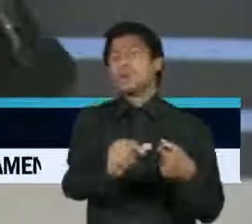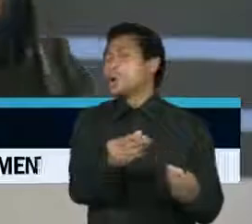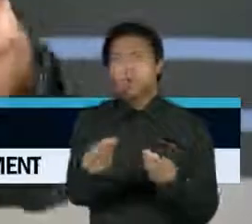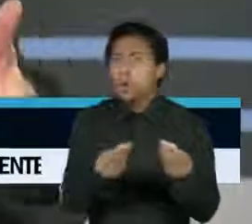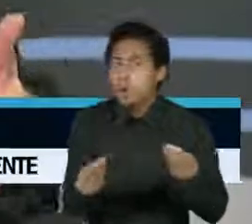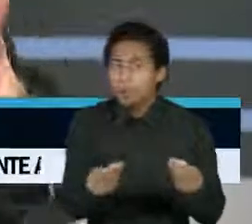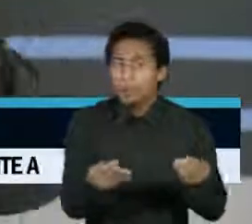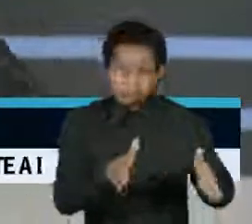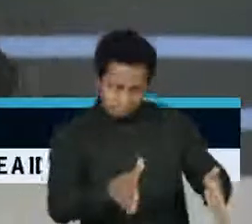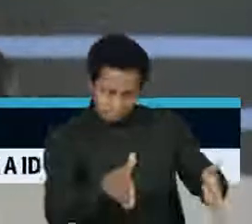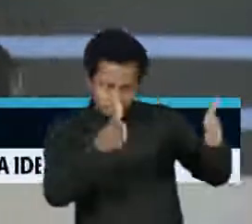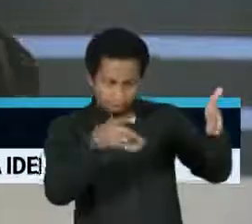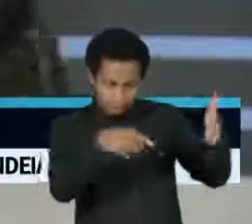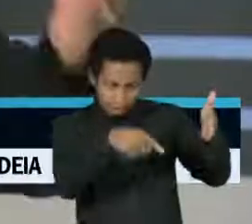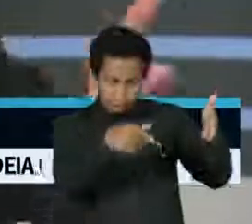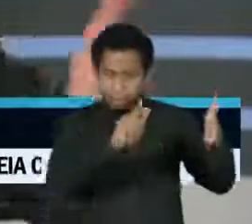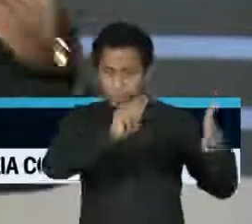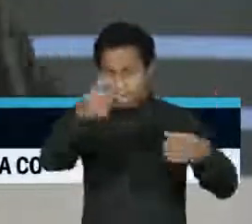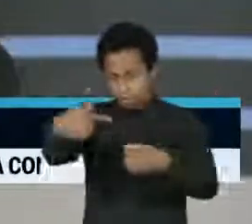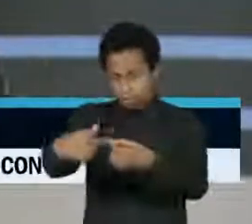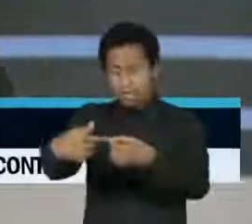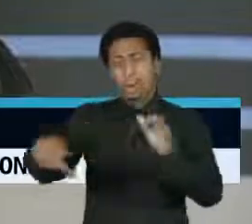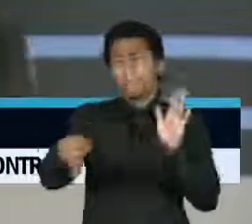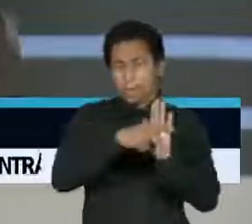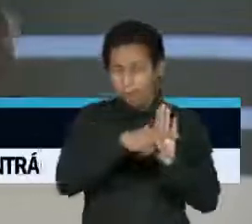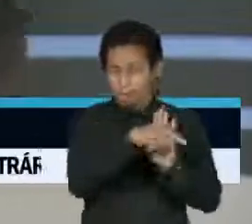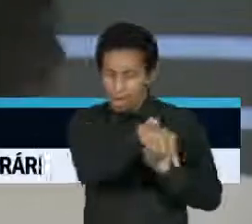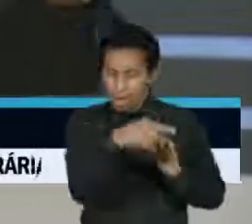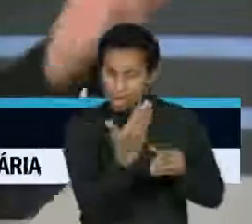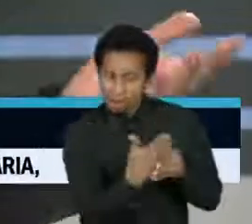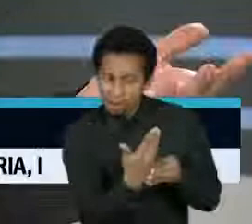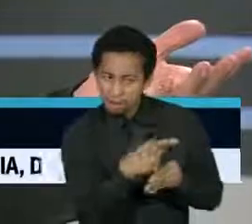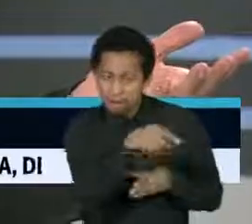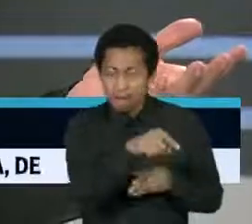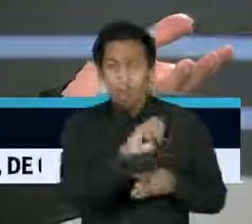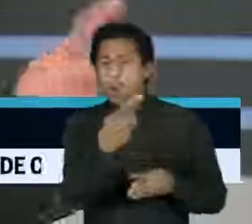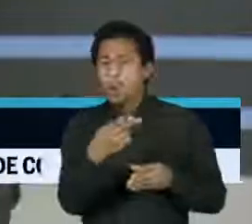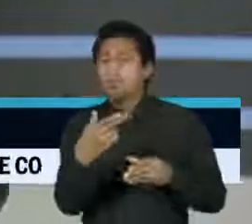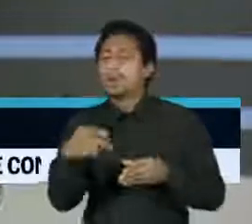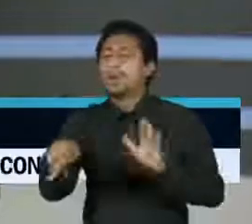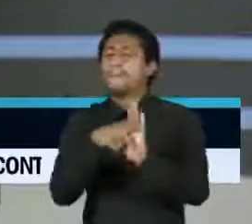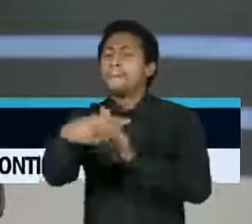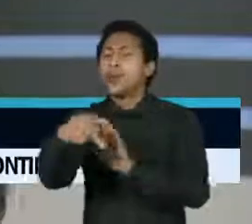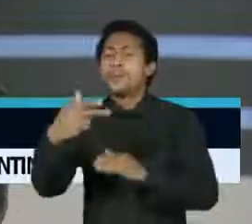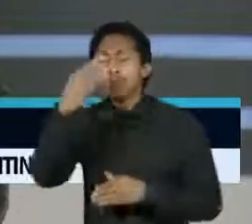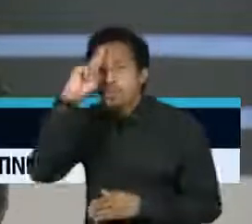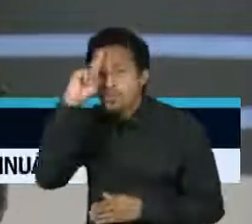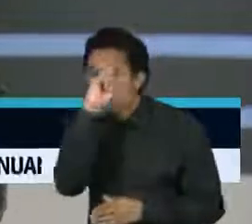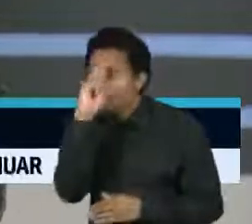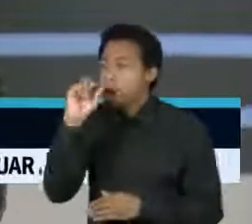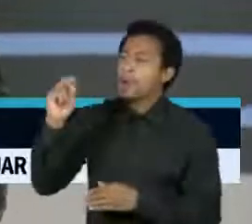dirigir Uber como você vai fazer a diferença do Uber todo o Uber quer dizer cria um imploro uma confusão e eu acho que atacado